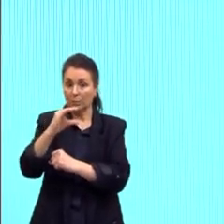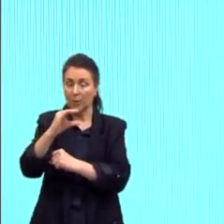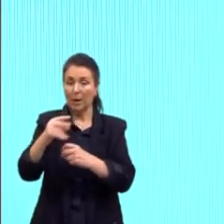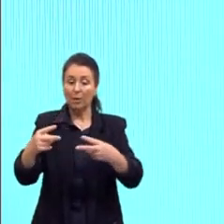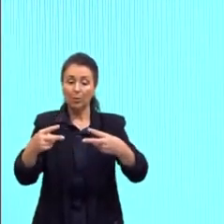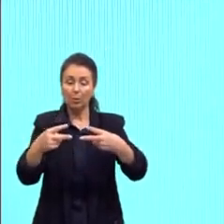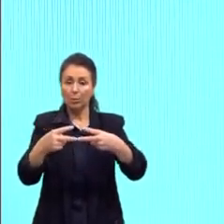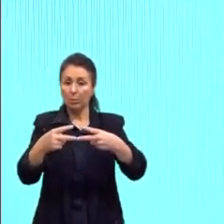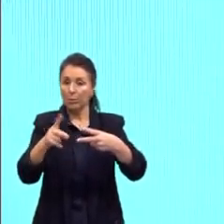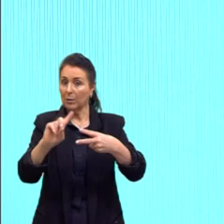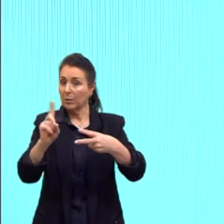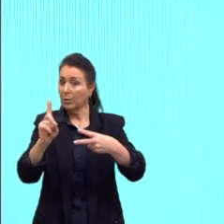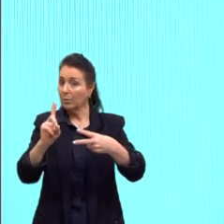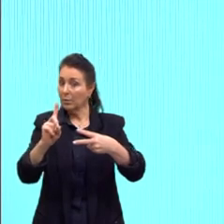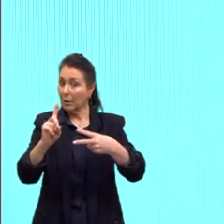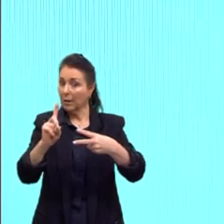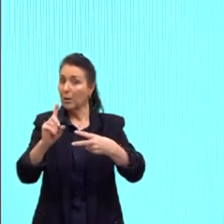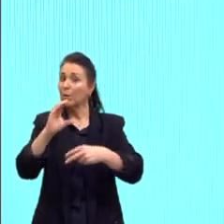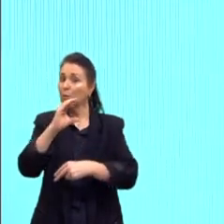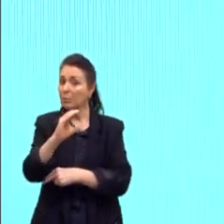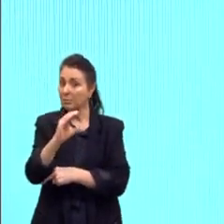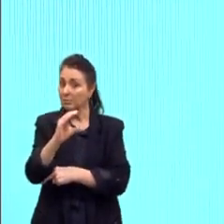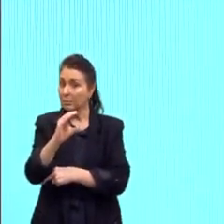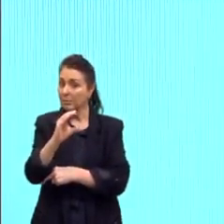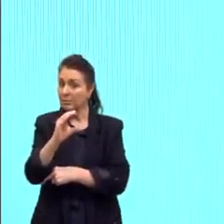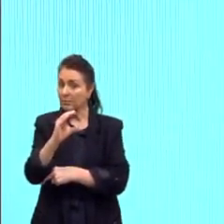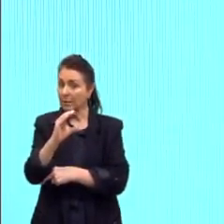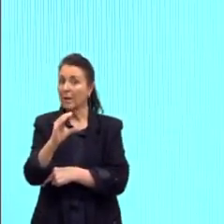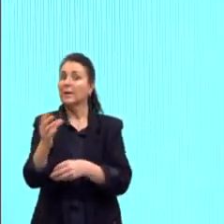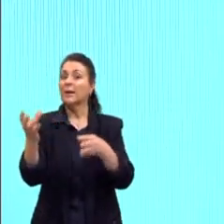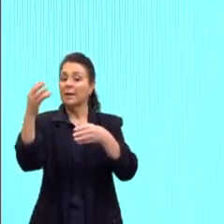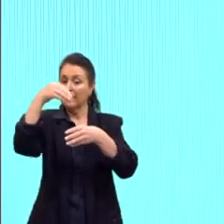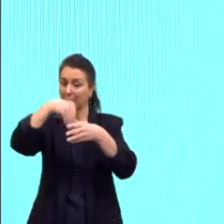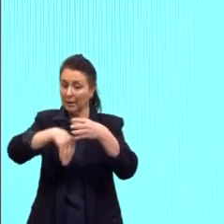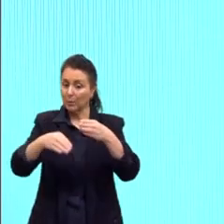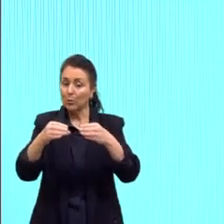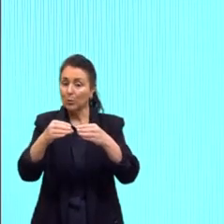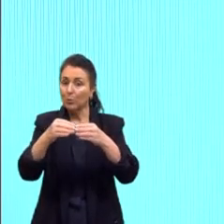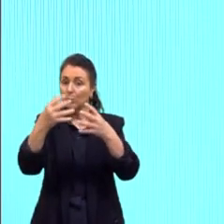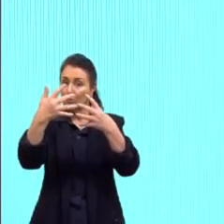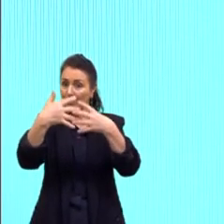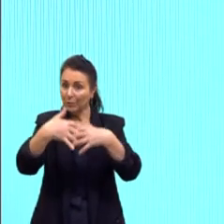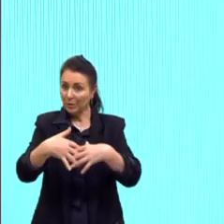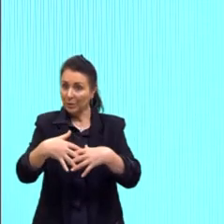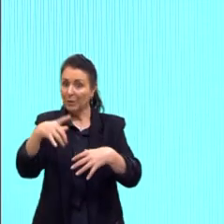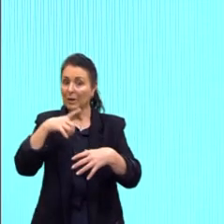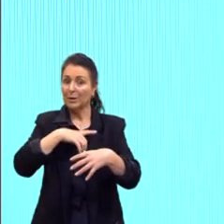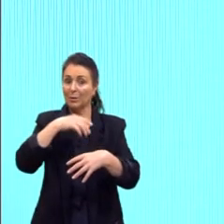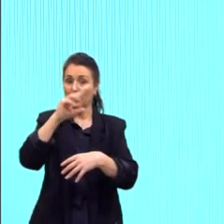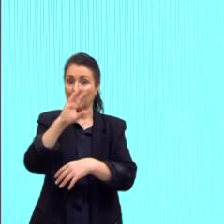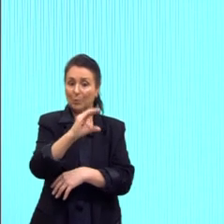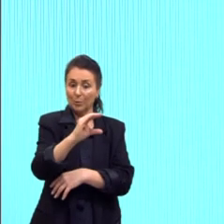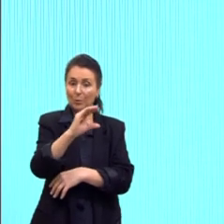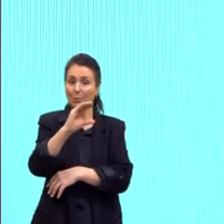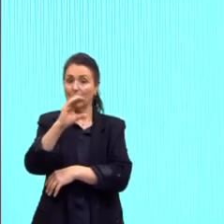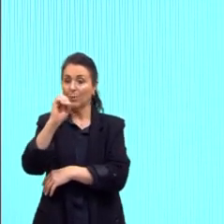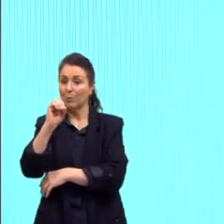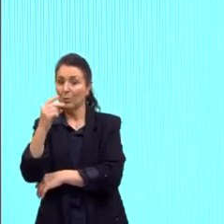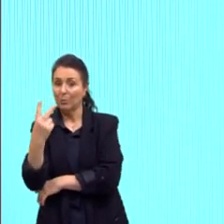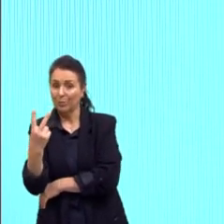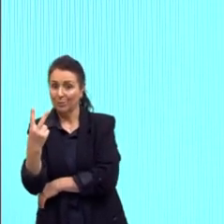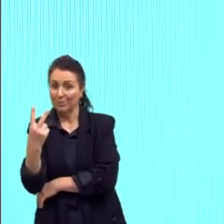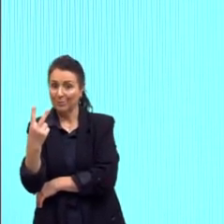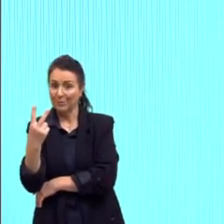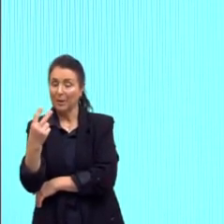dupla não tá entre os átomos de carbono ela faz parte do grupo funcional entre um carbono e um oxigênio então ela